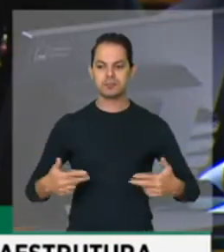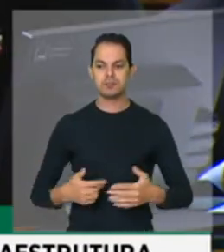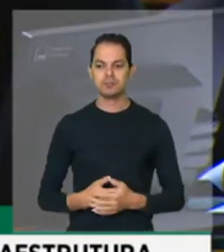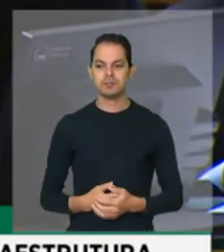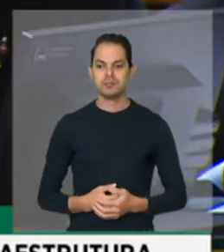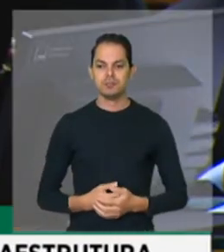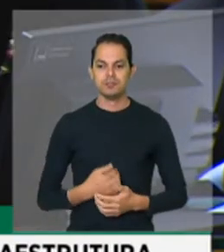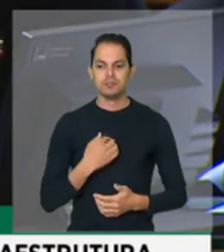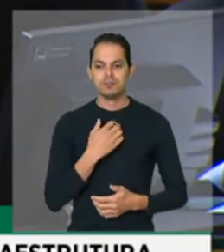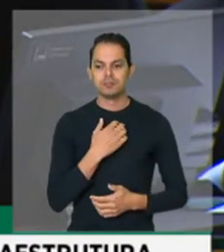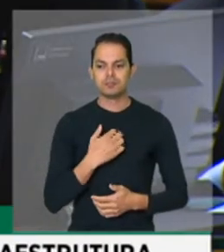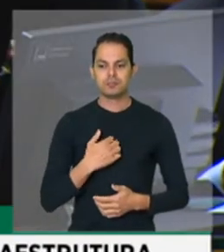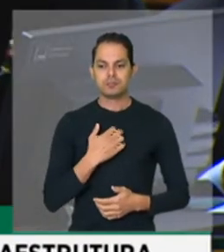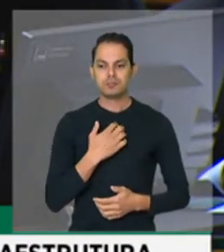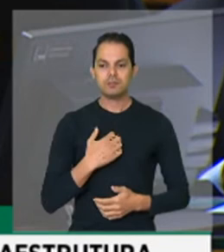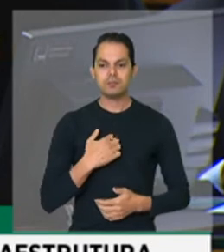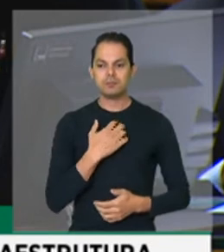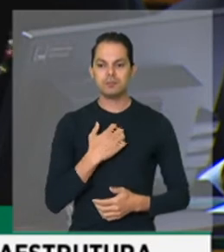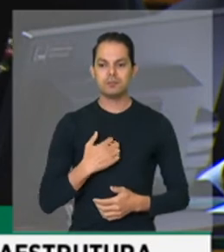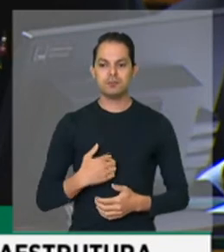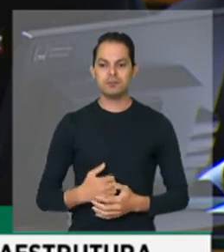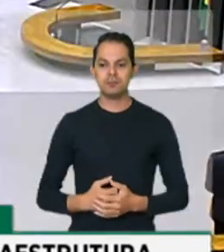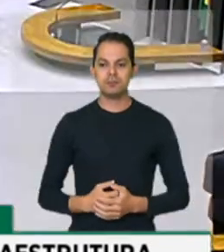Ele falou que vai... Ele falou.